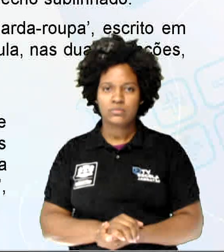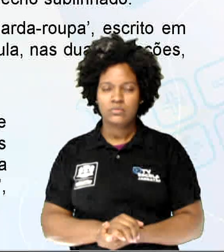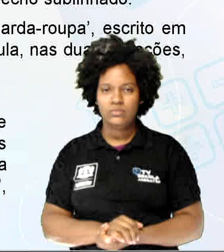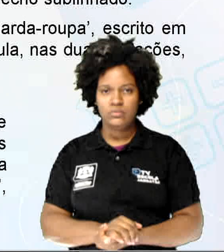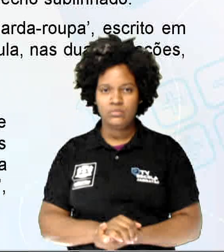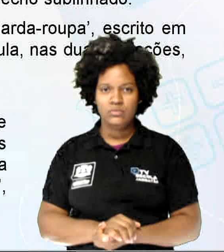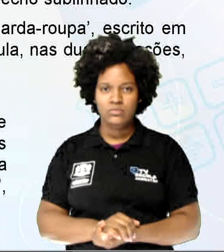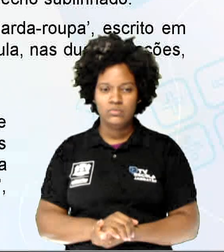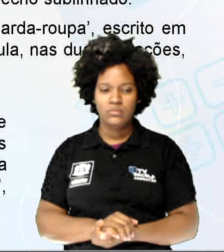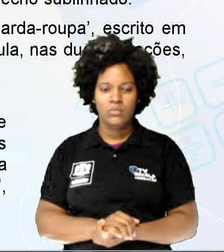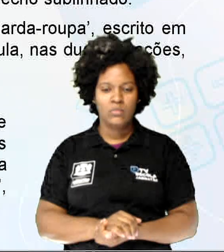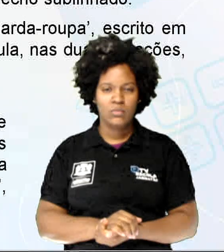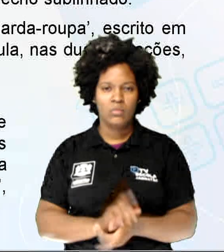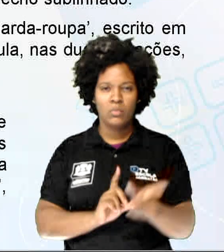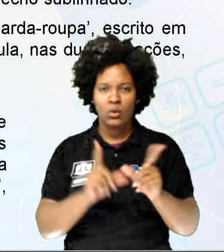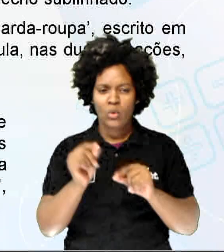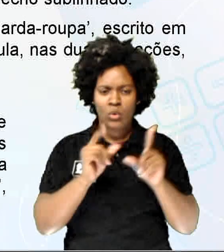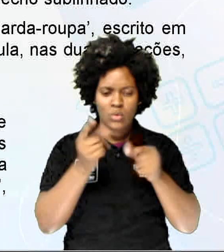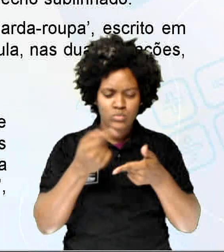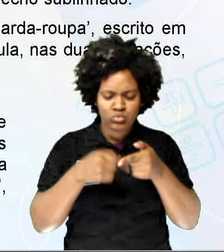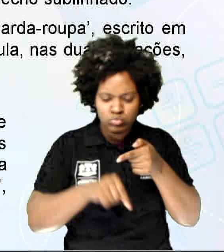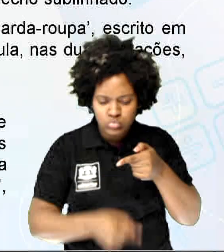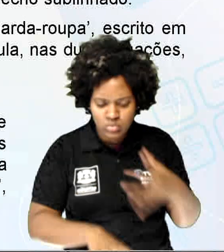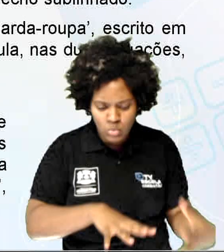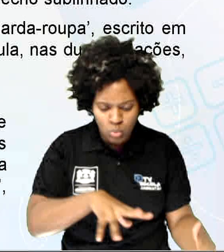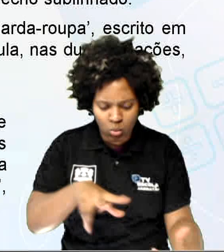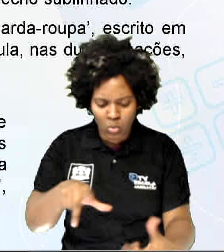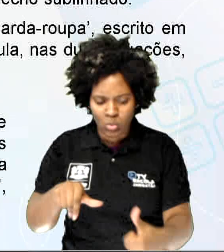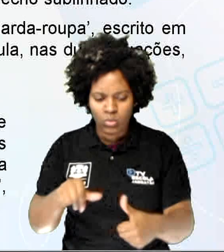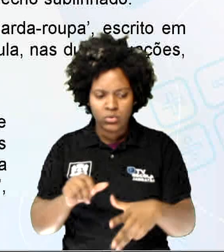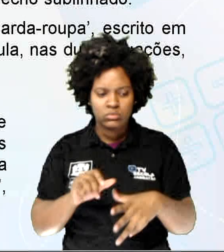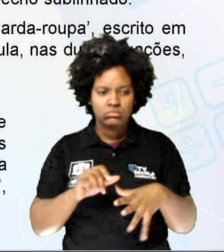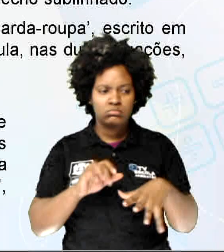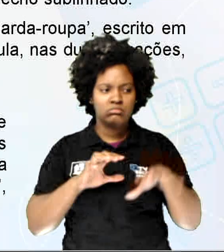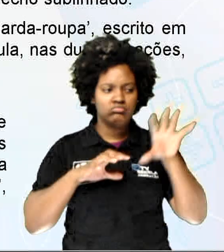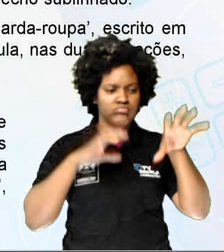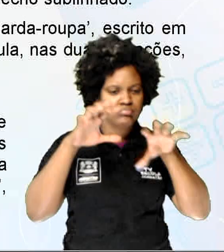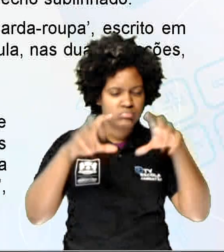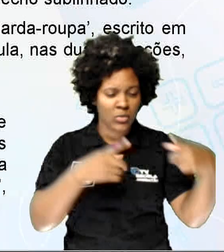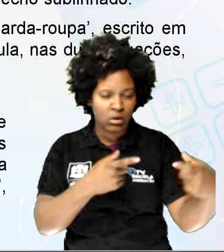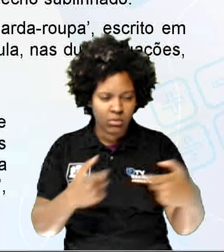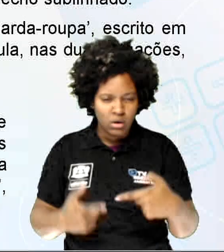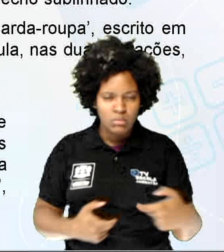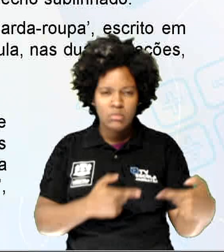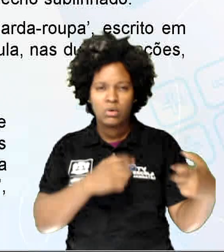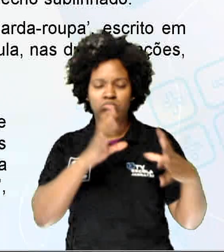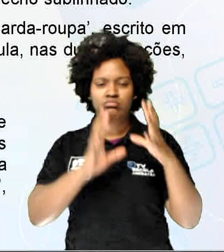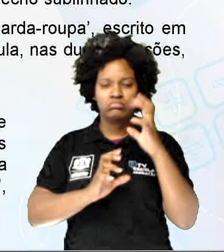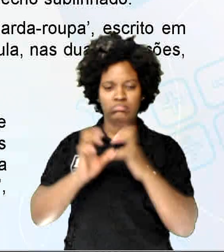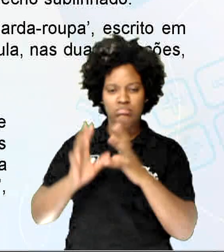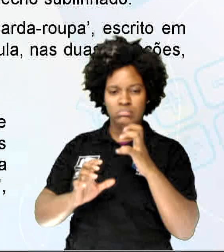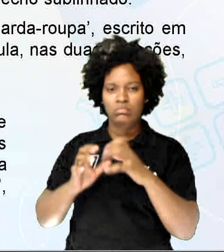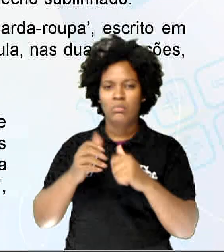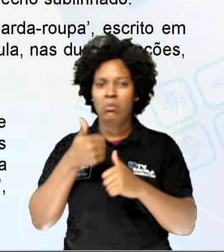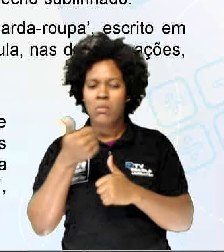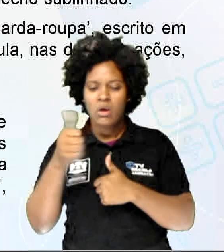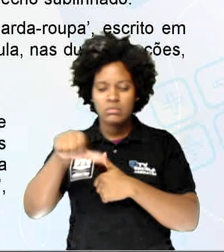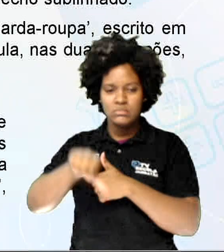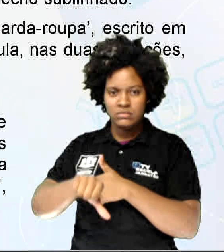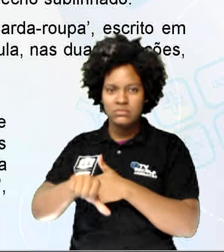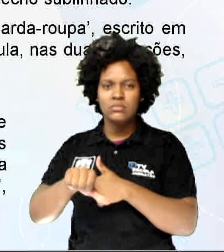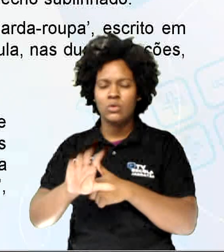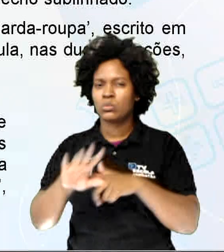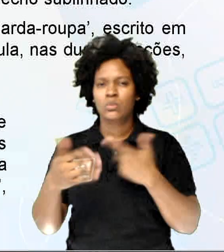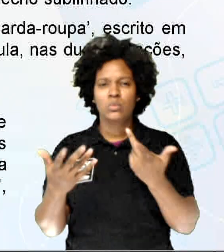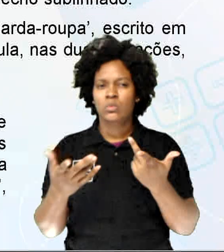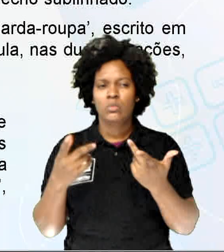Em Viagens ao Fundo do Mundo, criaturas fantásticas e batalhas épicas entre o bem e o mal. O que